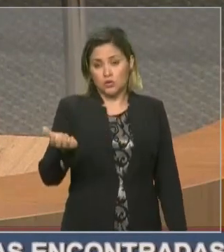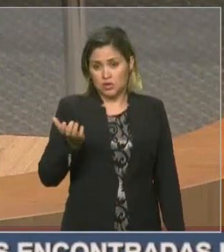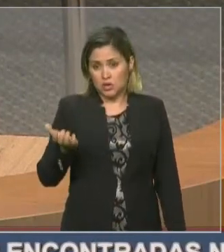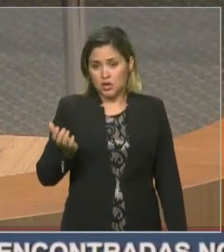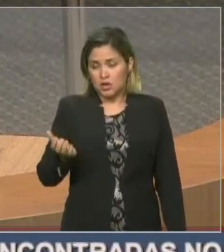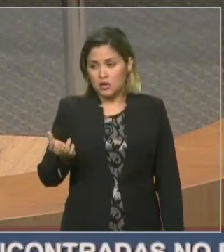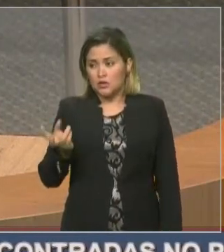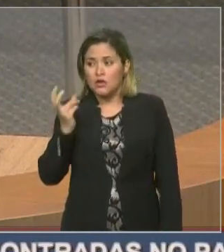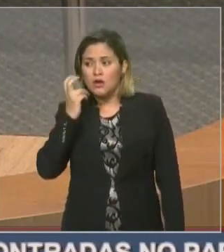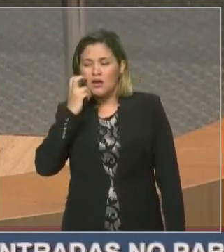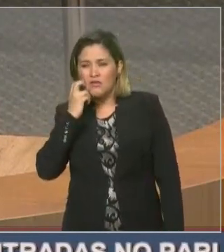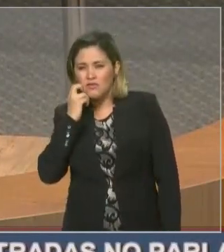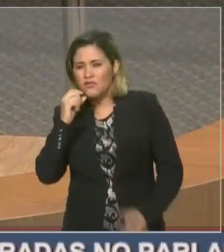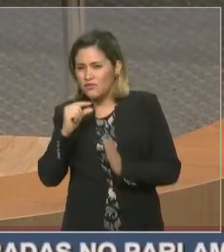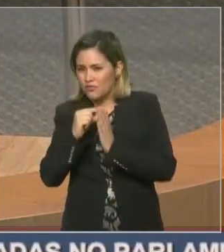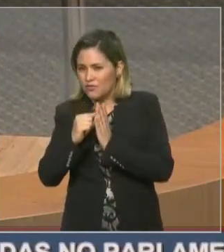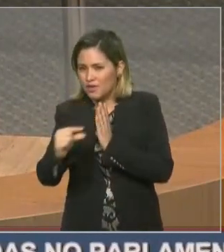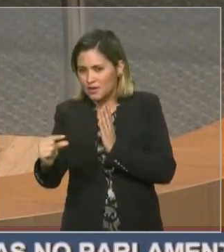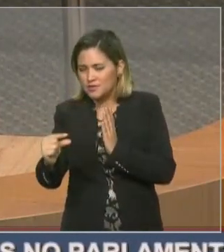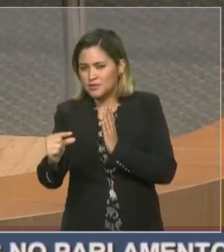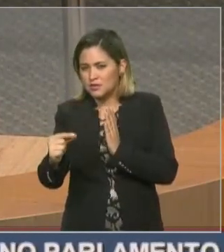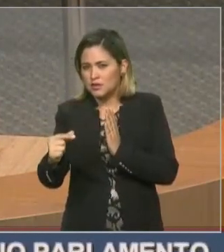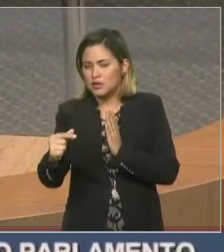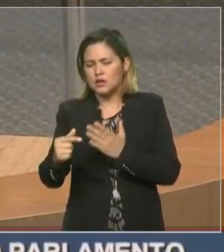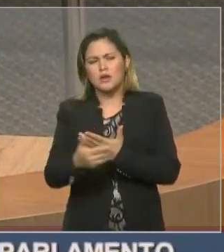vi. Senhores deputados,